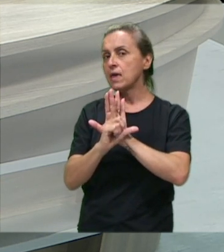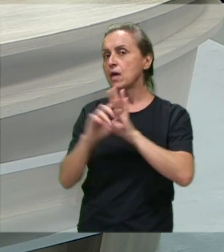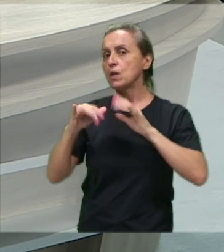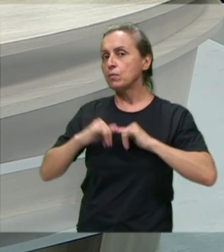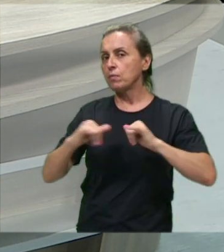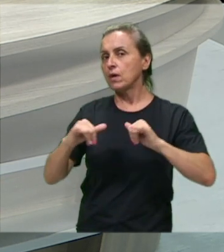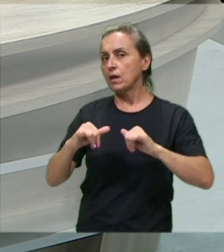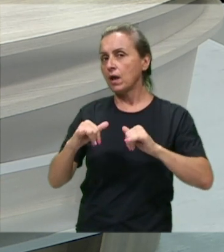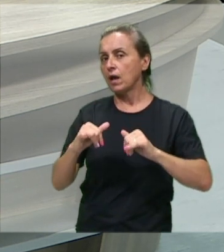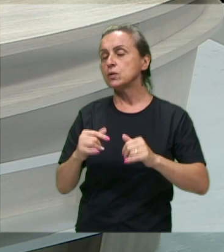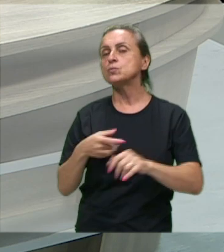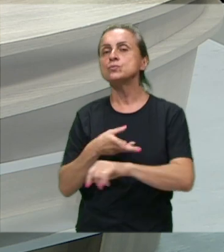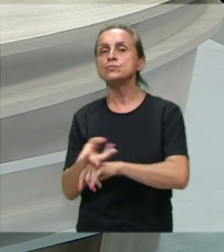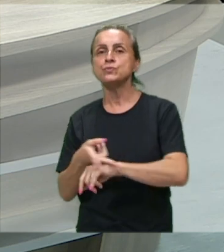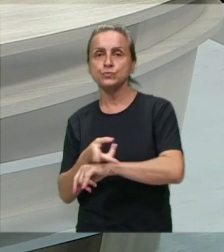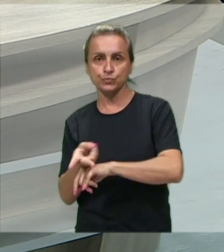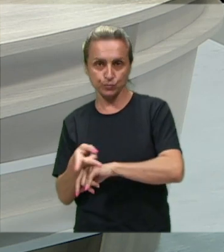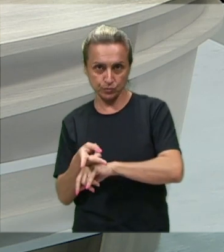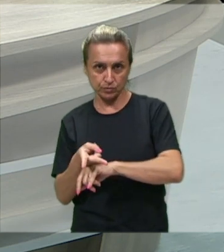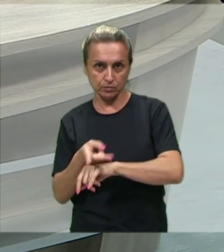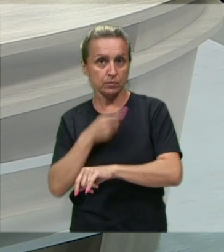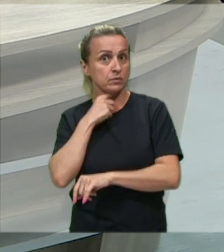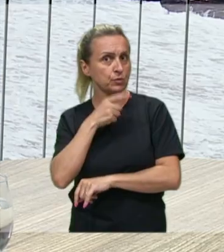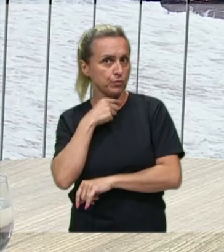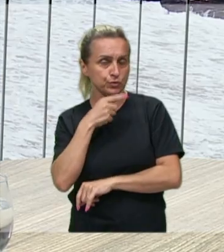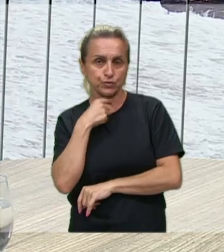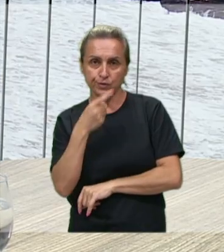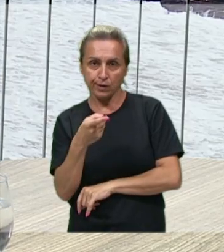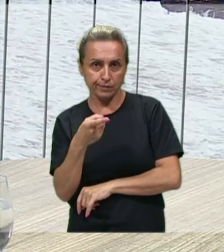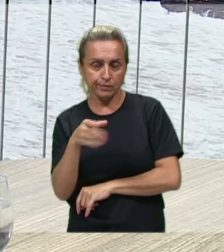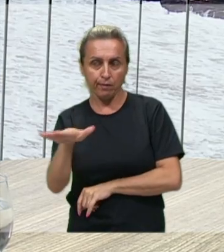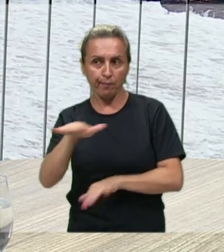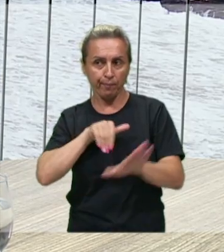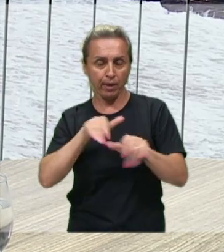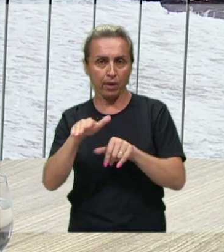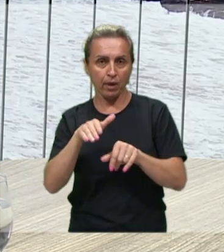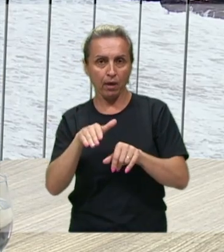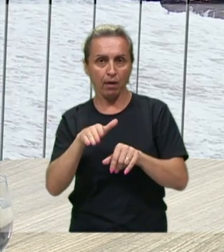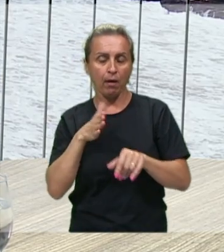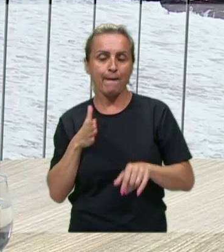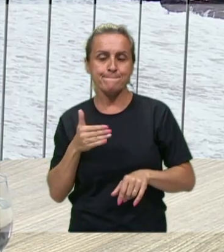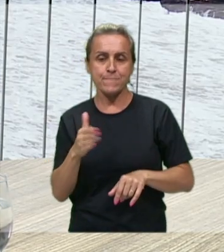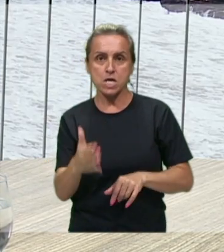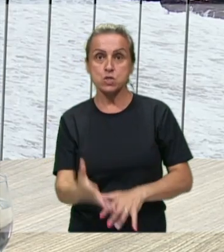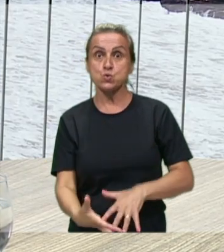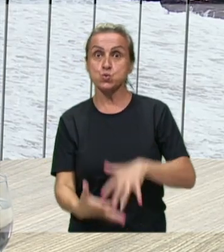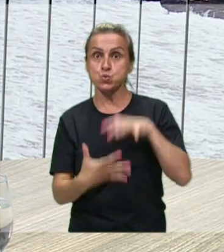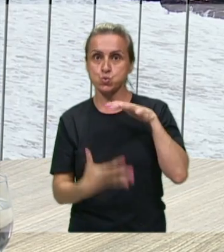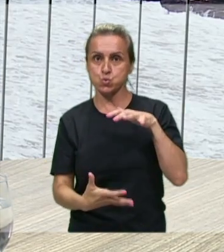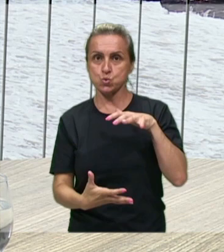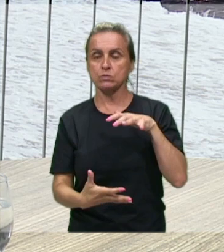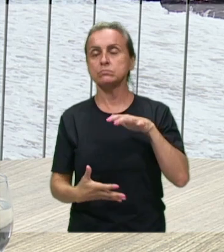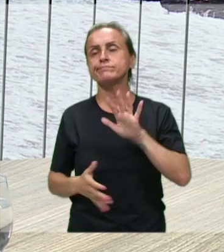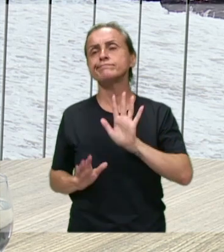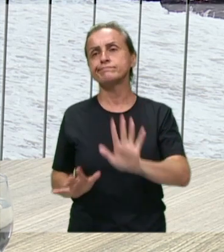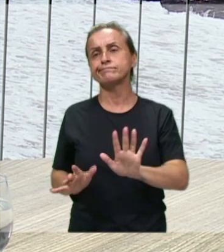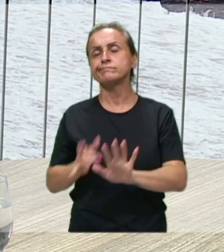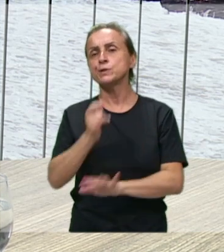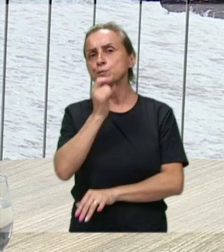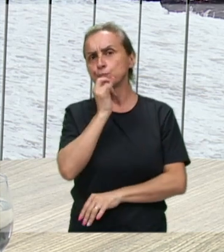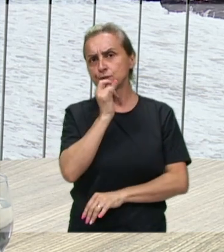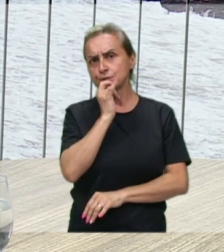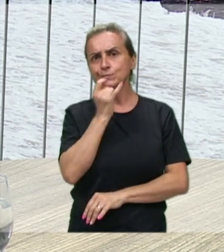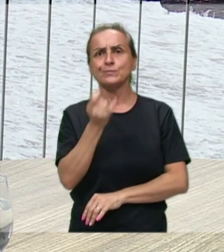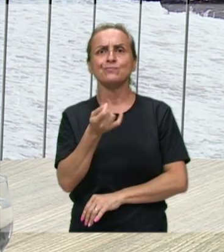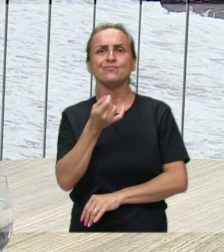né? Então, não adianta trazer peixe em abundância. Claro, se a gente é que assim, tu não fala, para vocês é fácil de pegar peixe